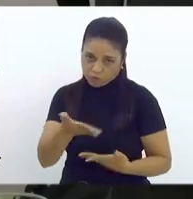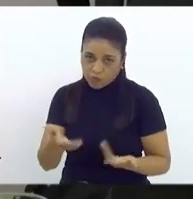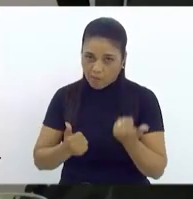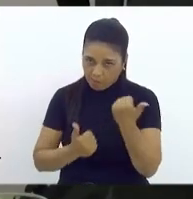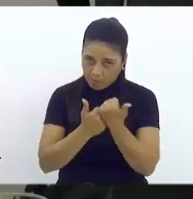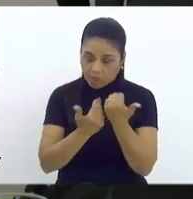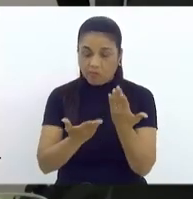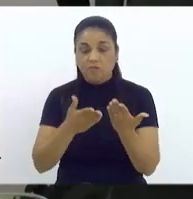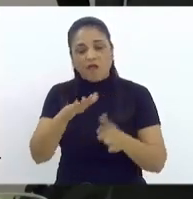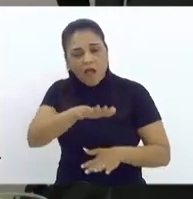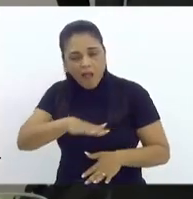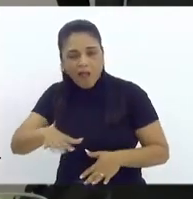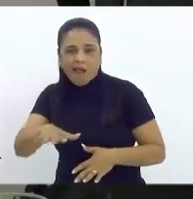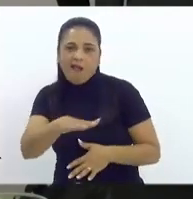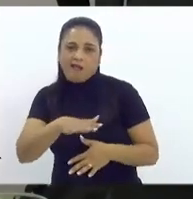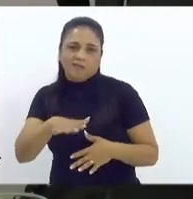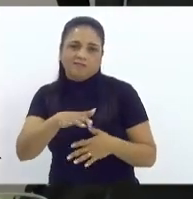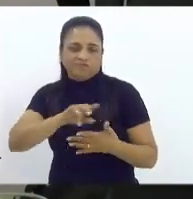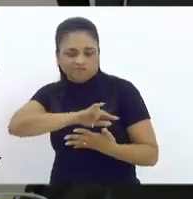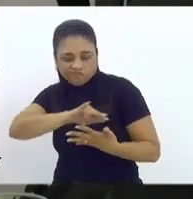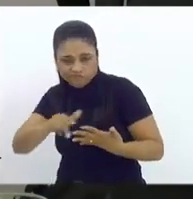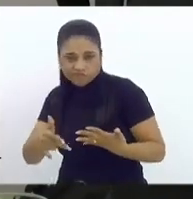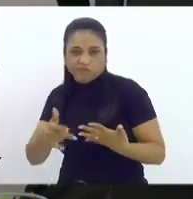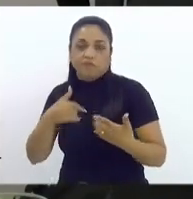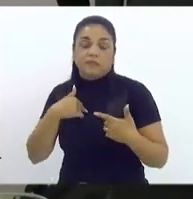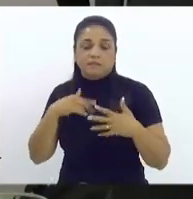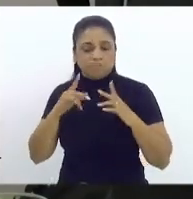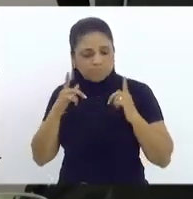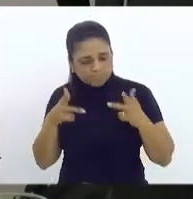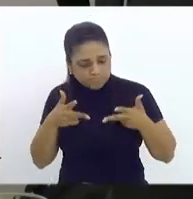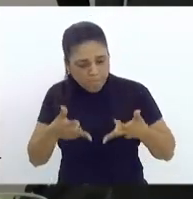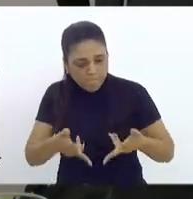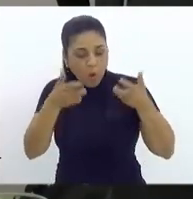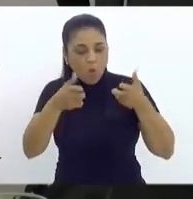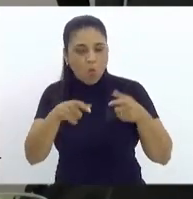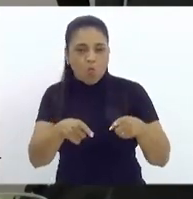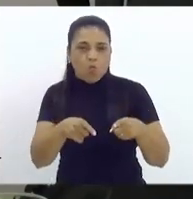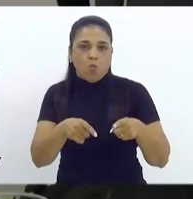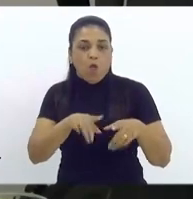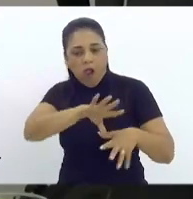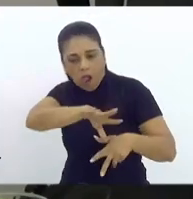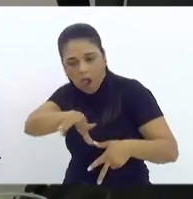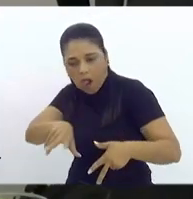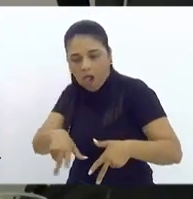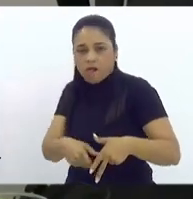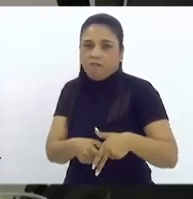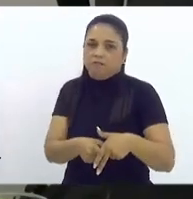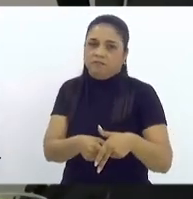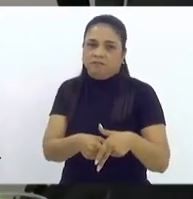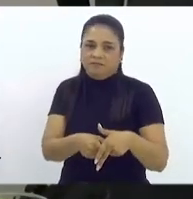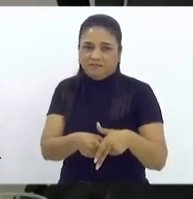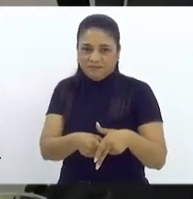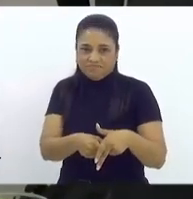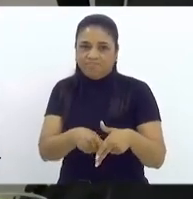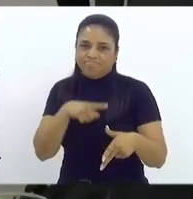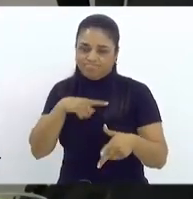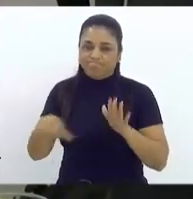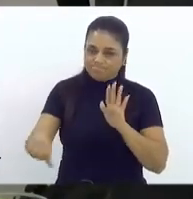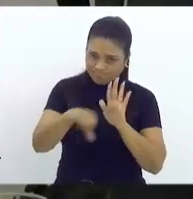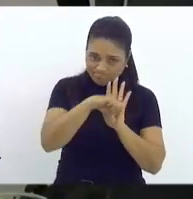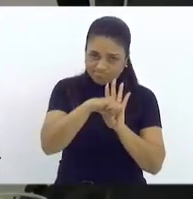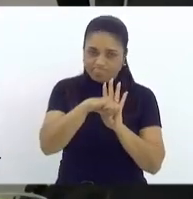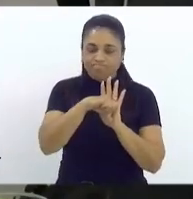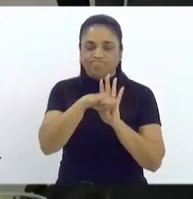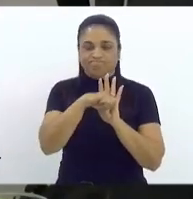em várias áreas. E sempre que identificado um caso específico de fraude, que seja evidenciado que há um crime,